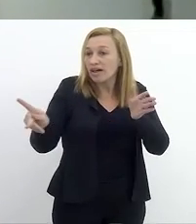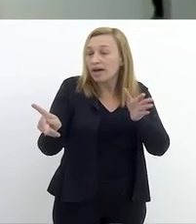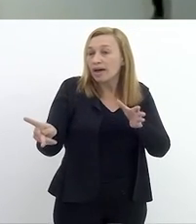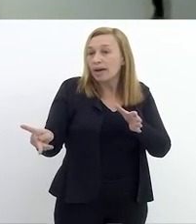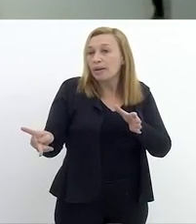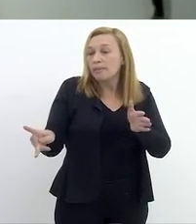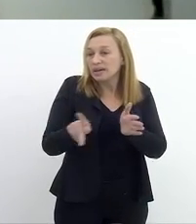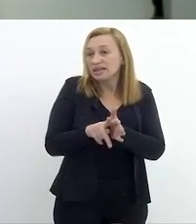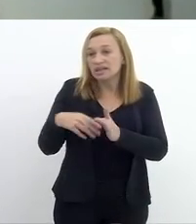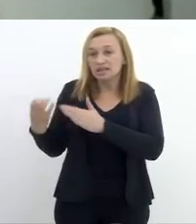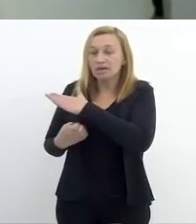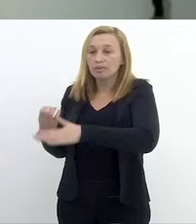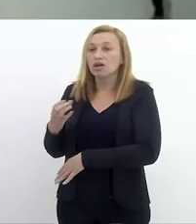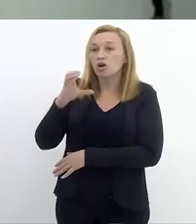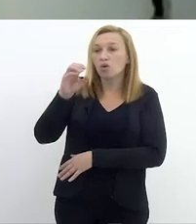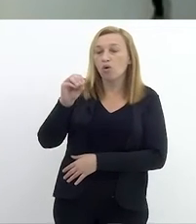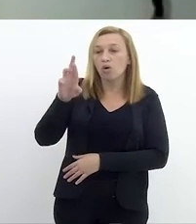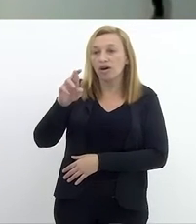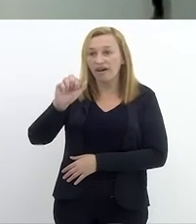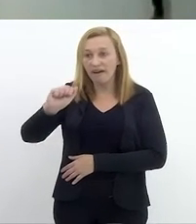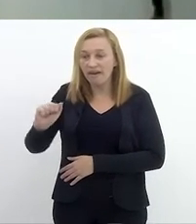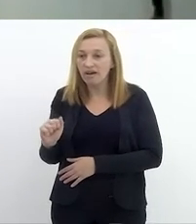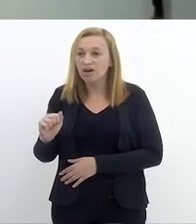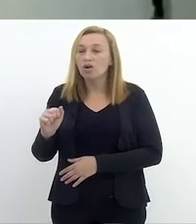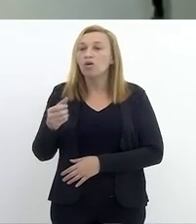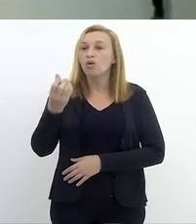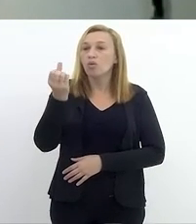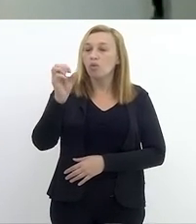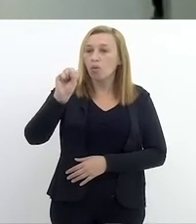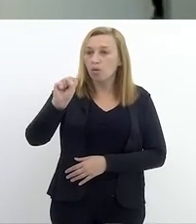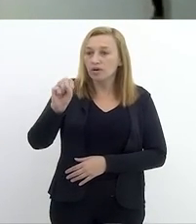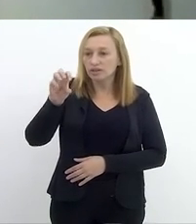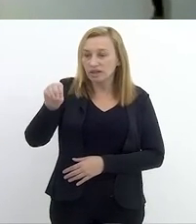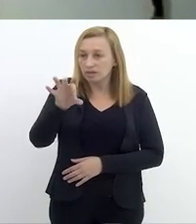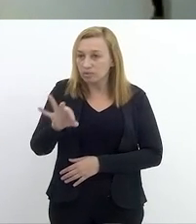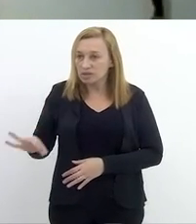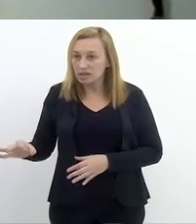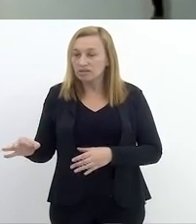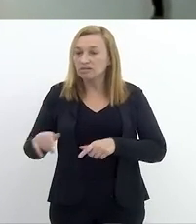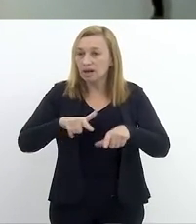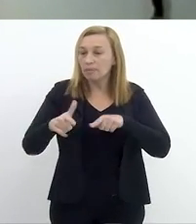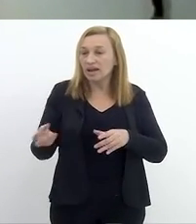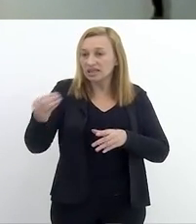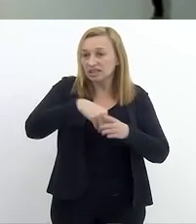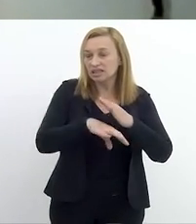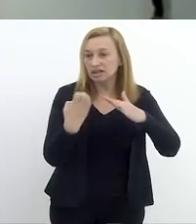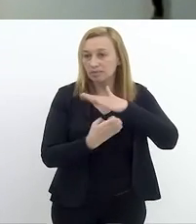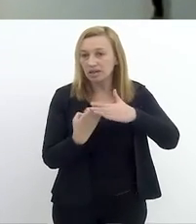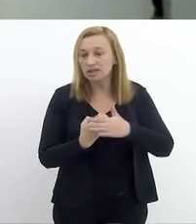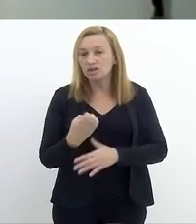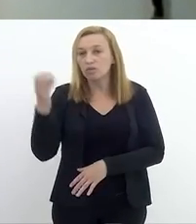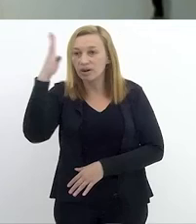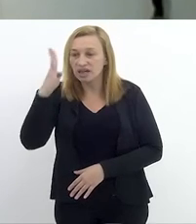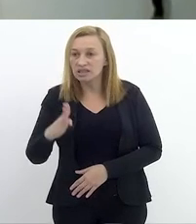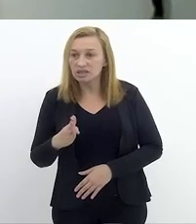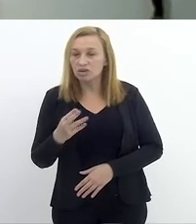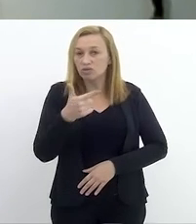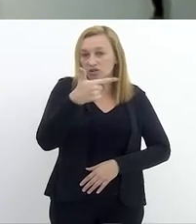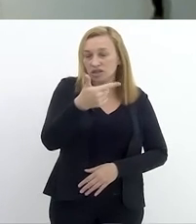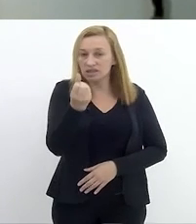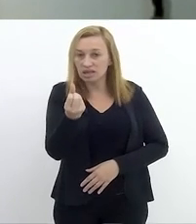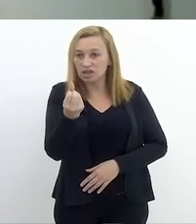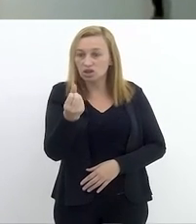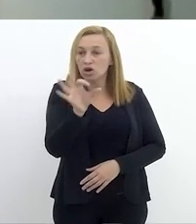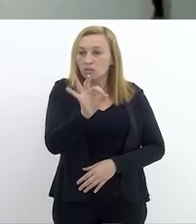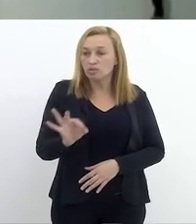na empresa. Na Coreia, 80% dos pesquisadores trabalham em empresas. No Brasil, apenas 26%